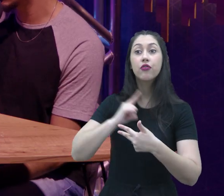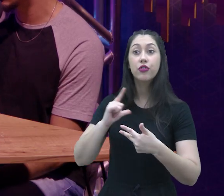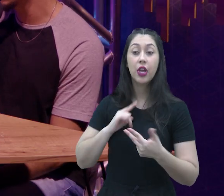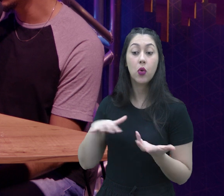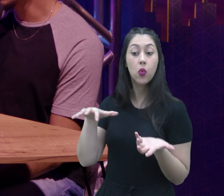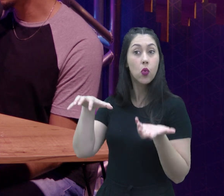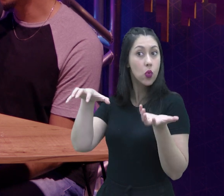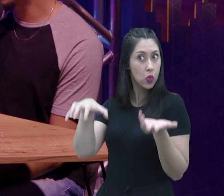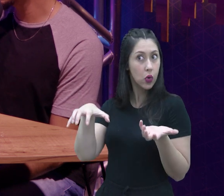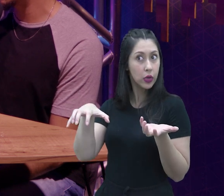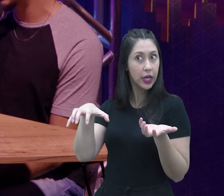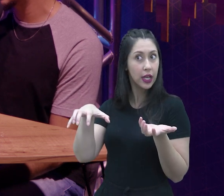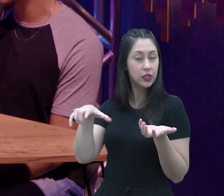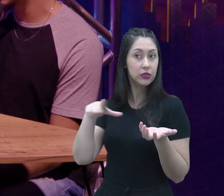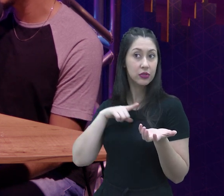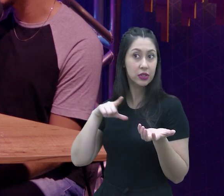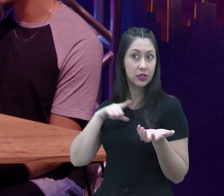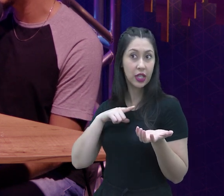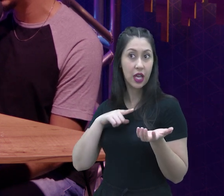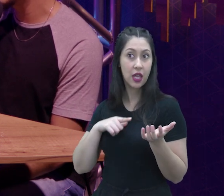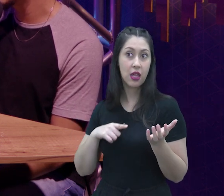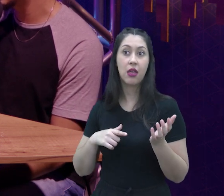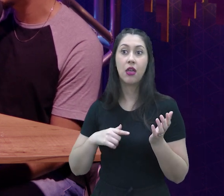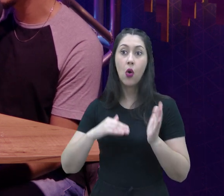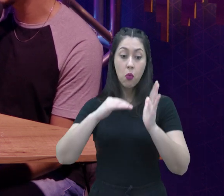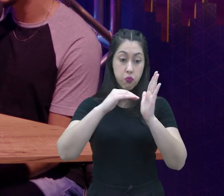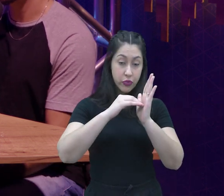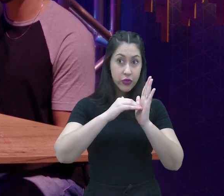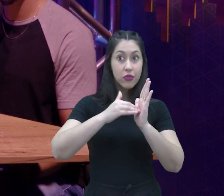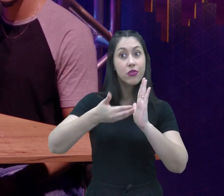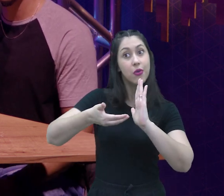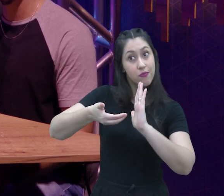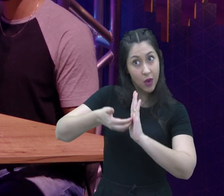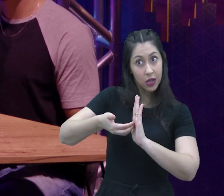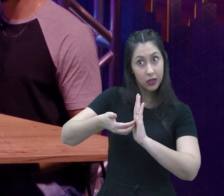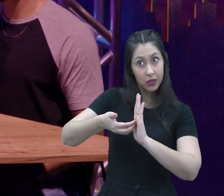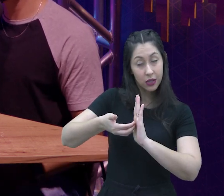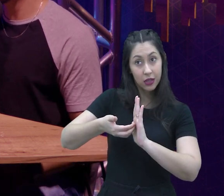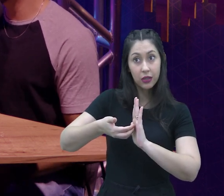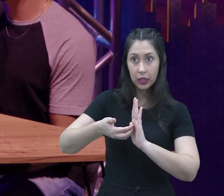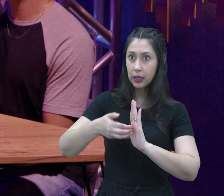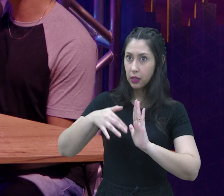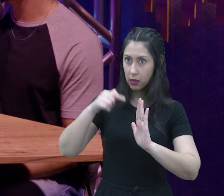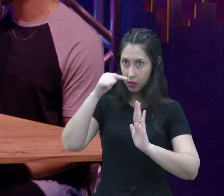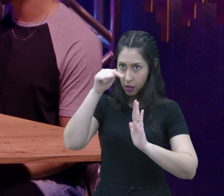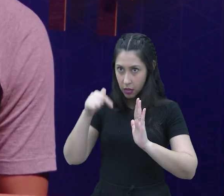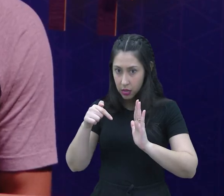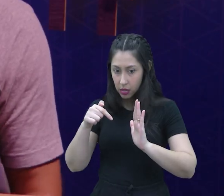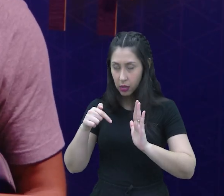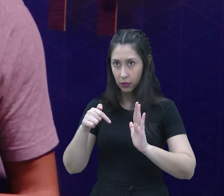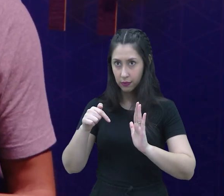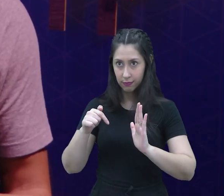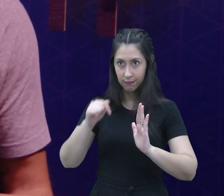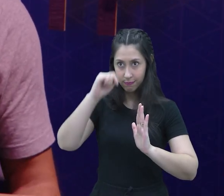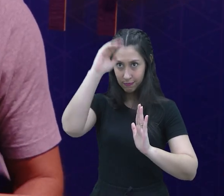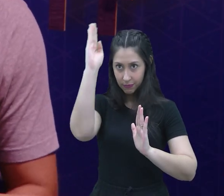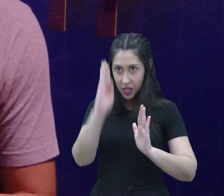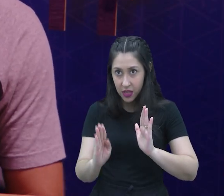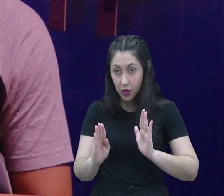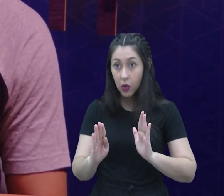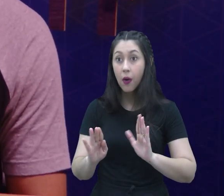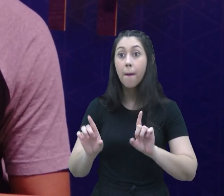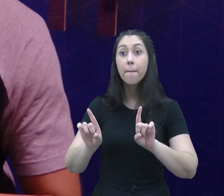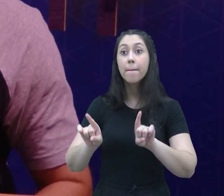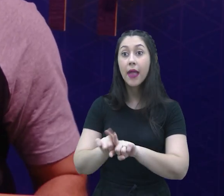Congresso Nacional, composto pela Câmara dos Deputados e pelo Senado Federal. Isso a nível nacional. A gente tem a